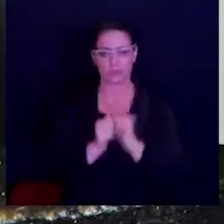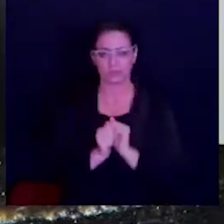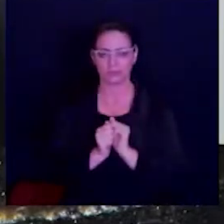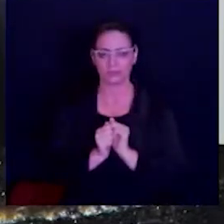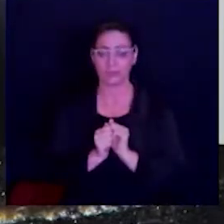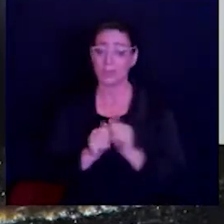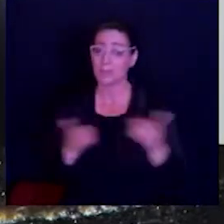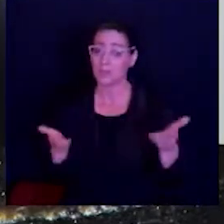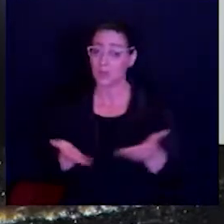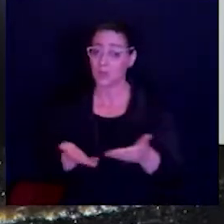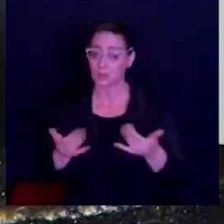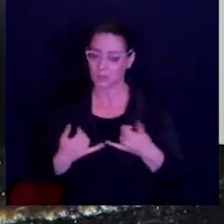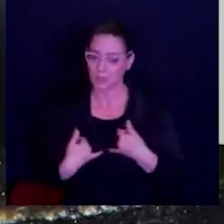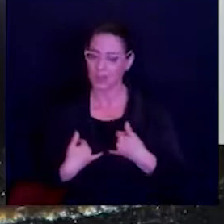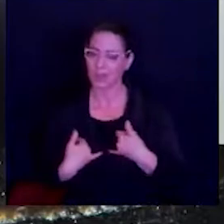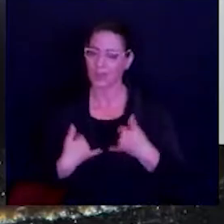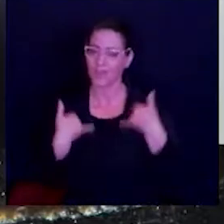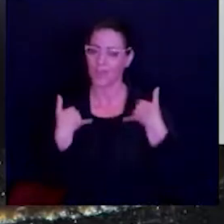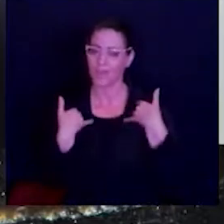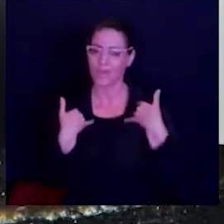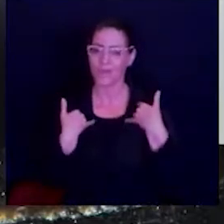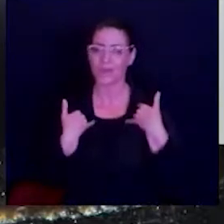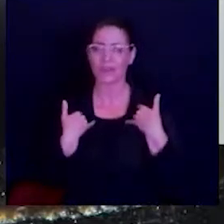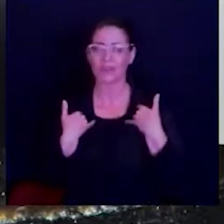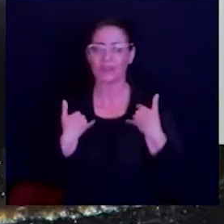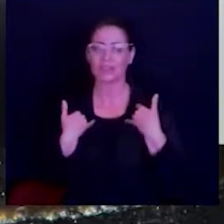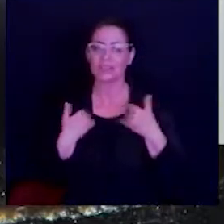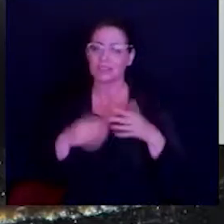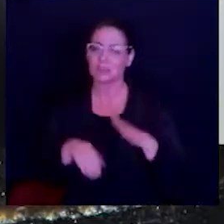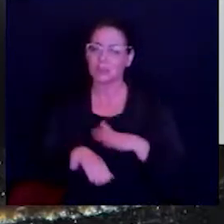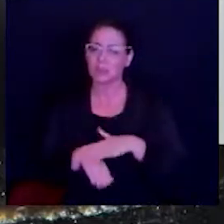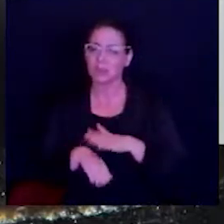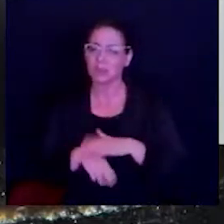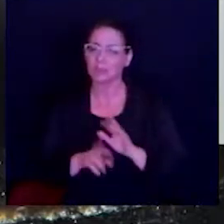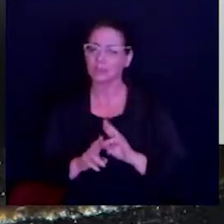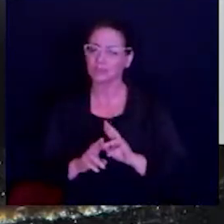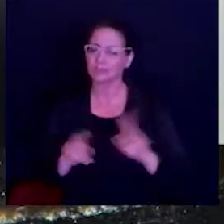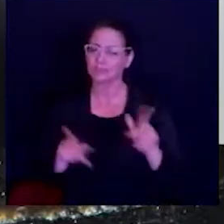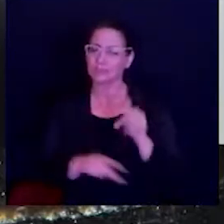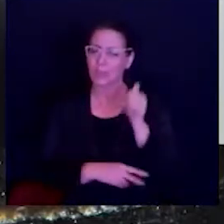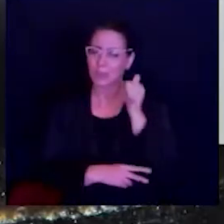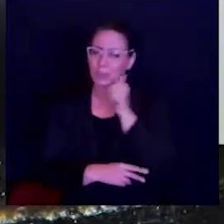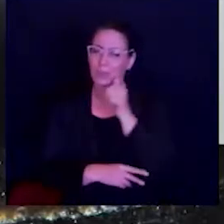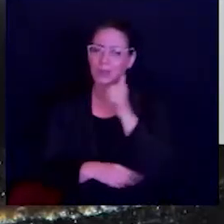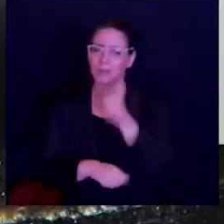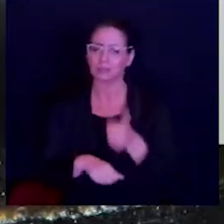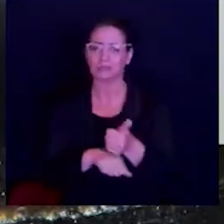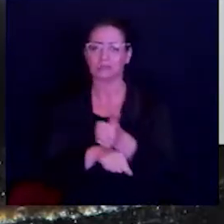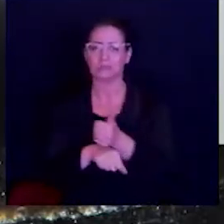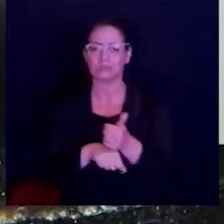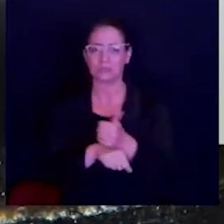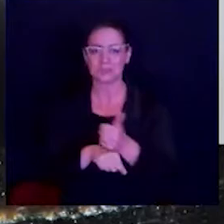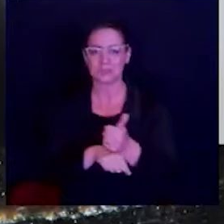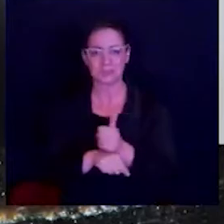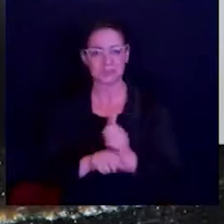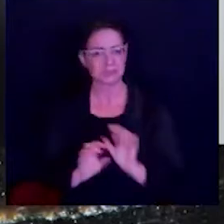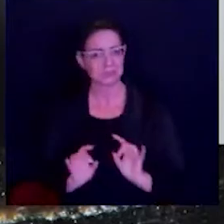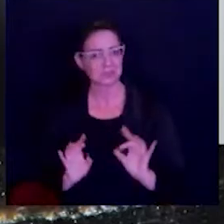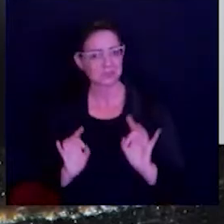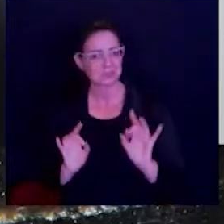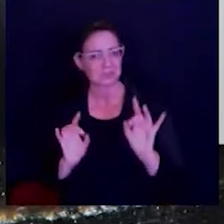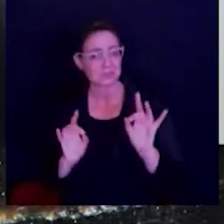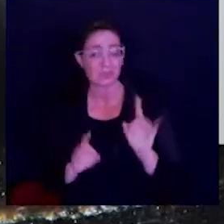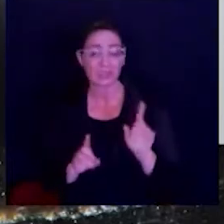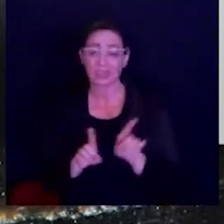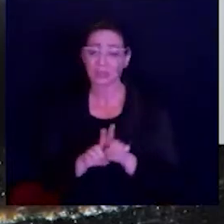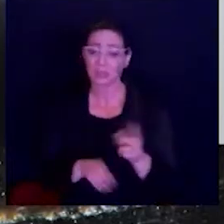uma honra para mim falar nessa ocasião tão atípica para essas mulheres profissionais incríveis e para esses